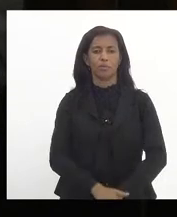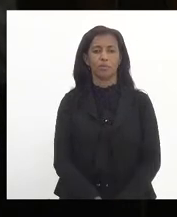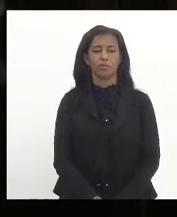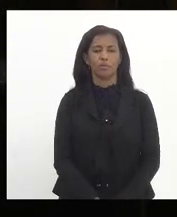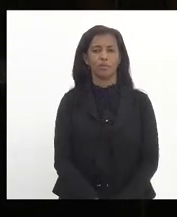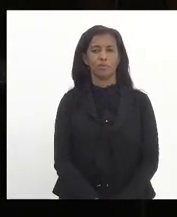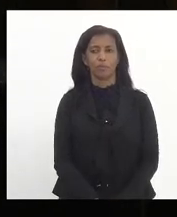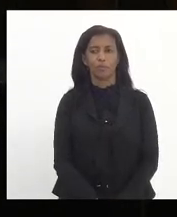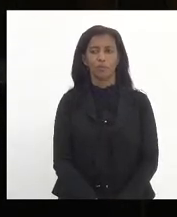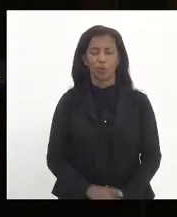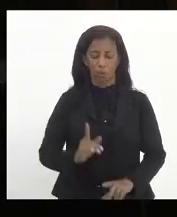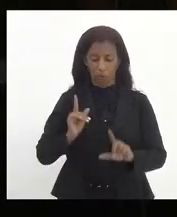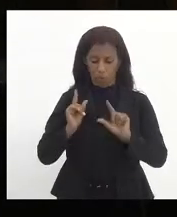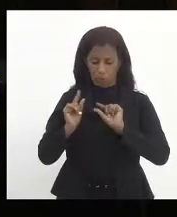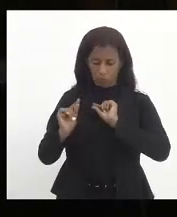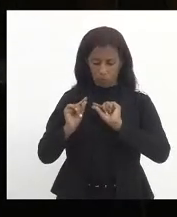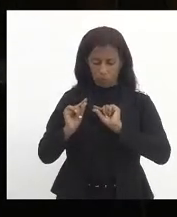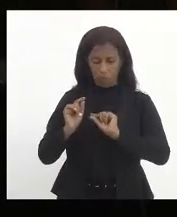o que é